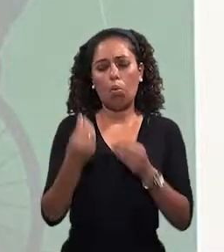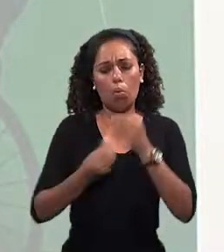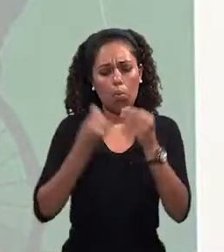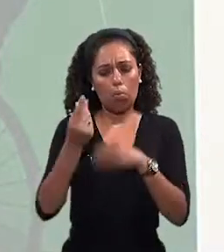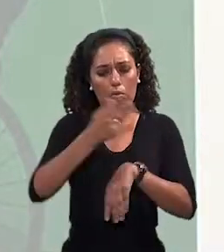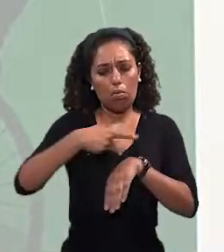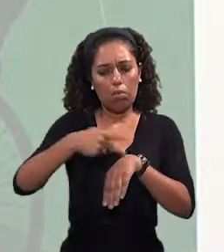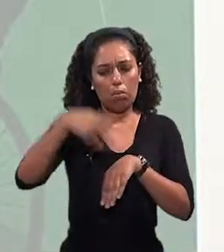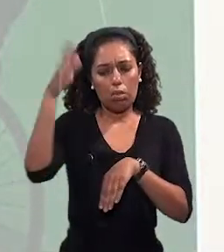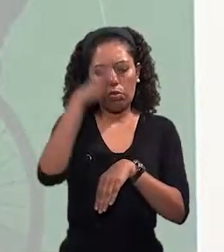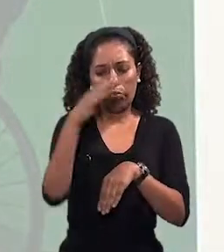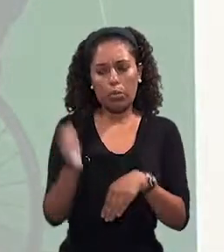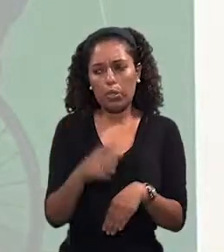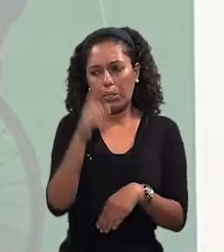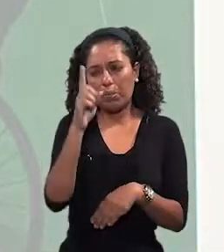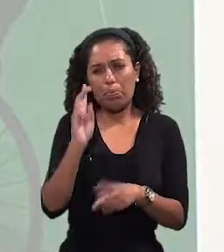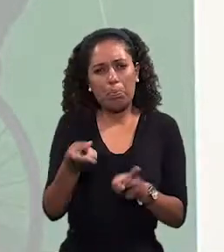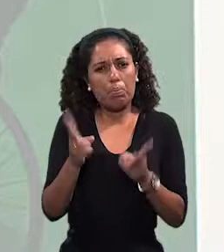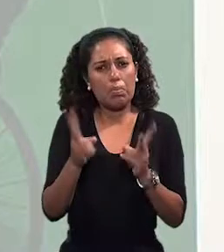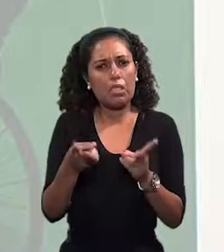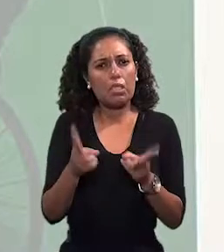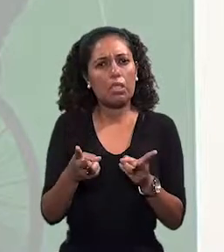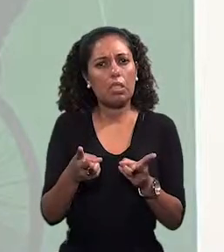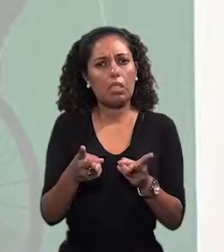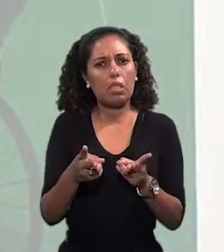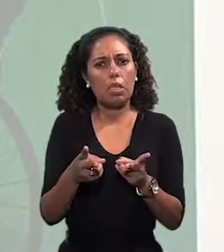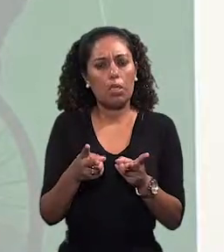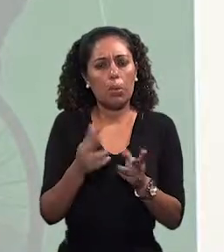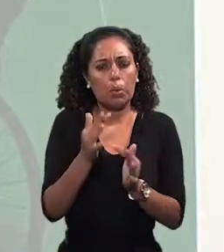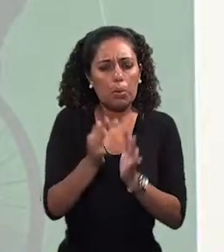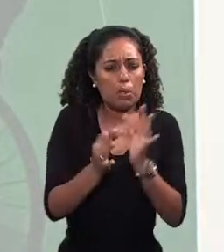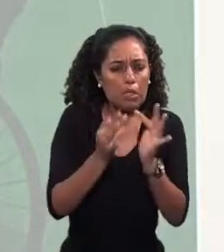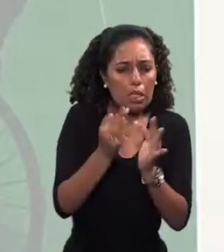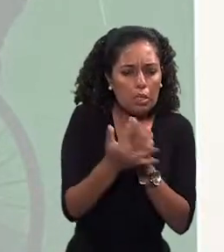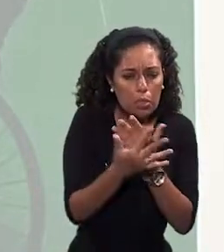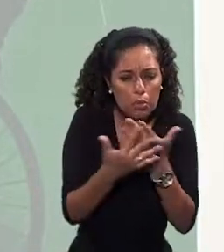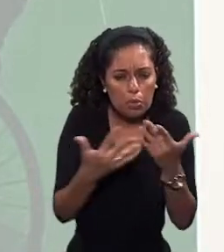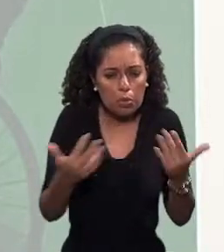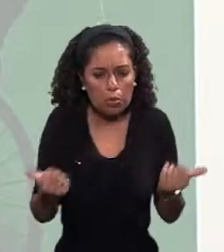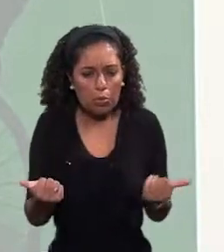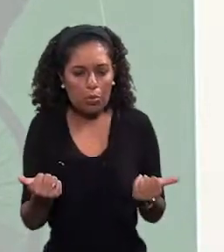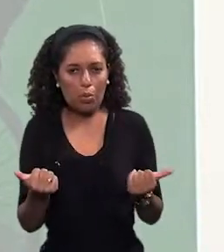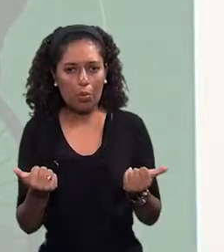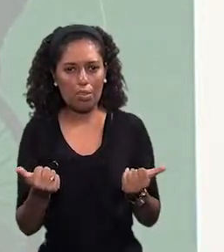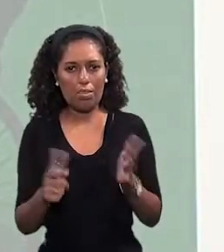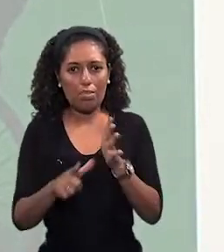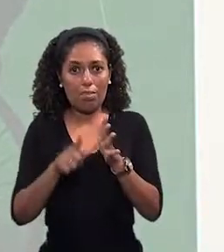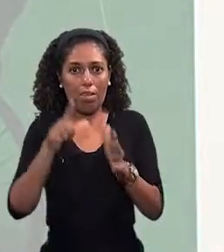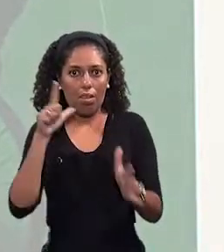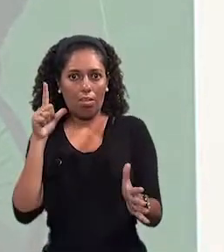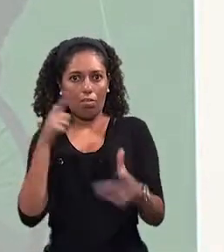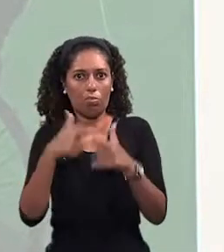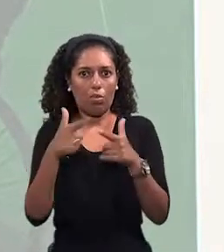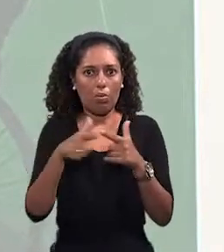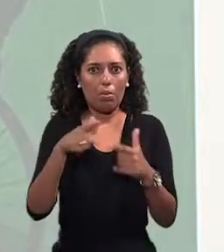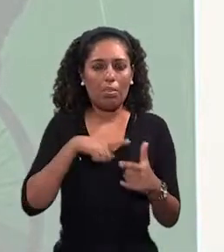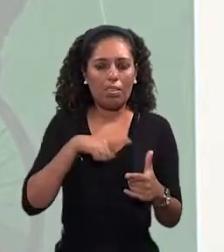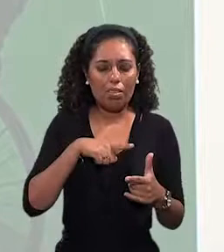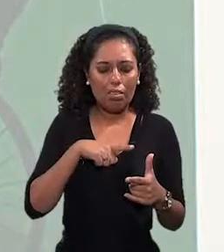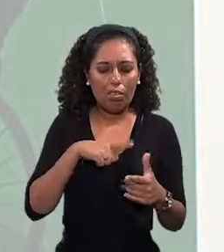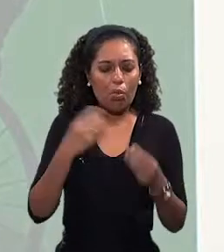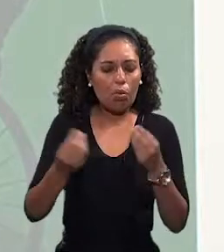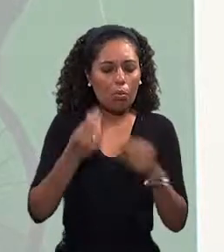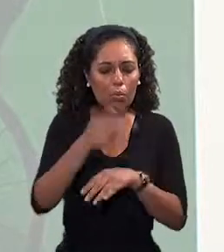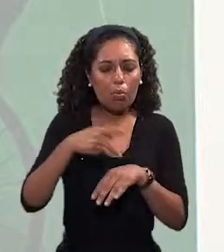o Brasil, a todo momento, ele não trata preventivamente das coisas, né? A gente está